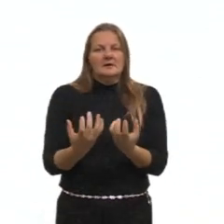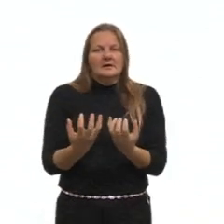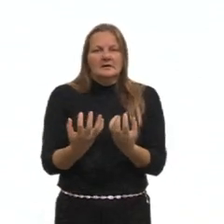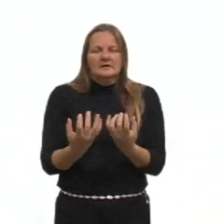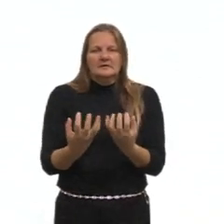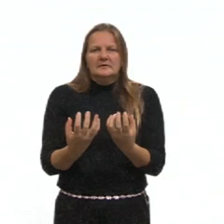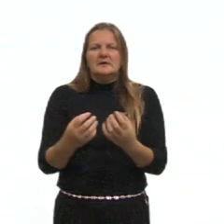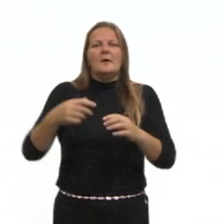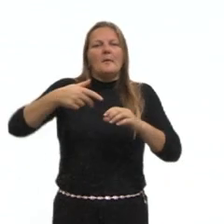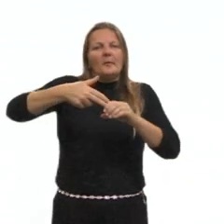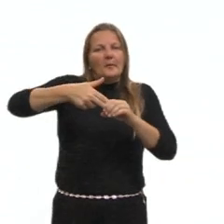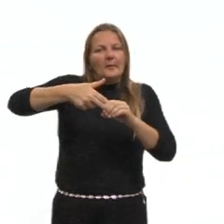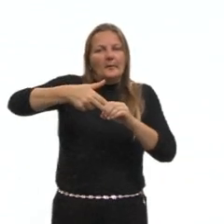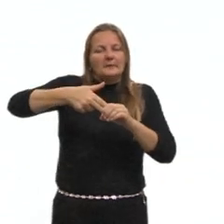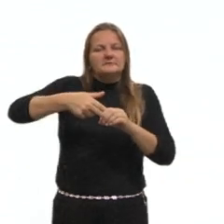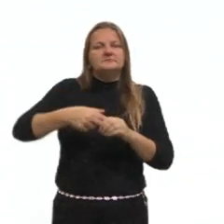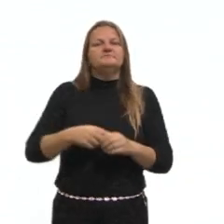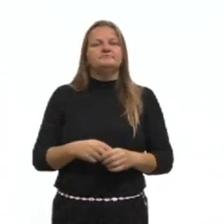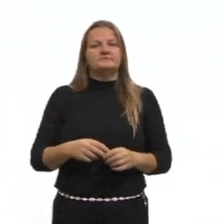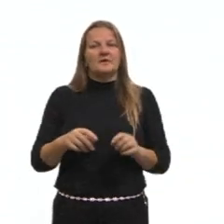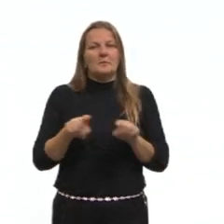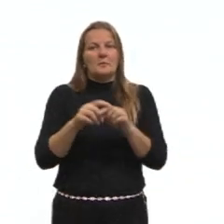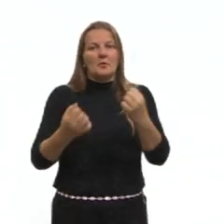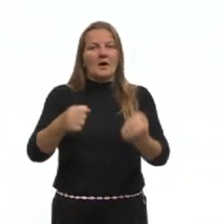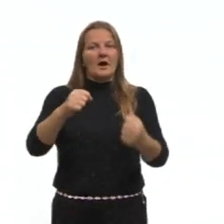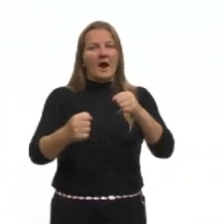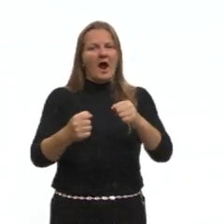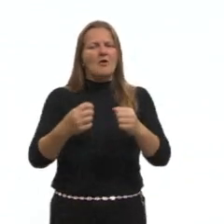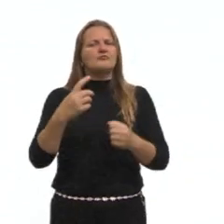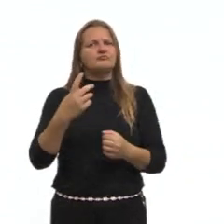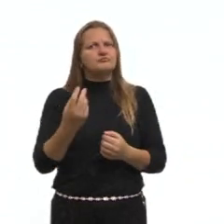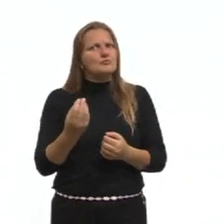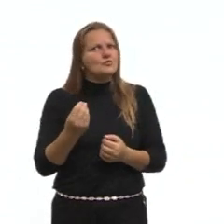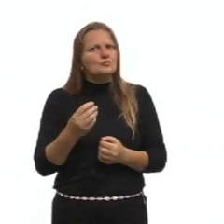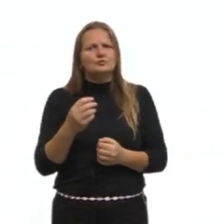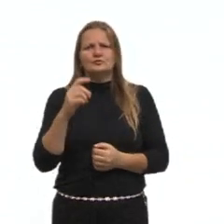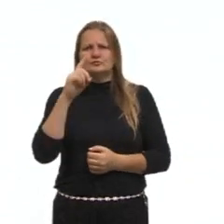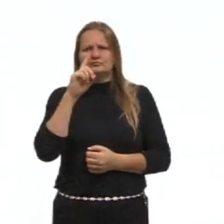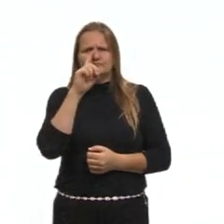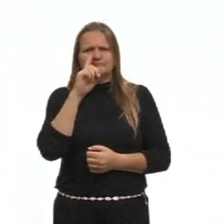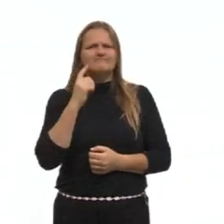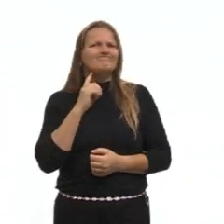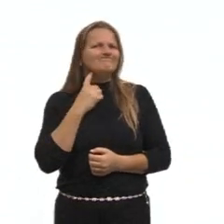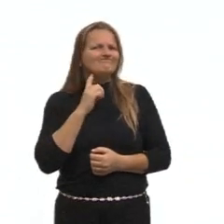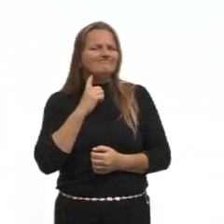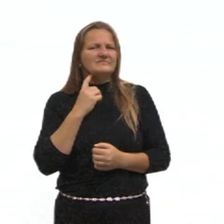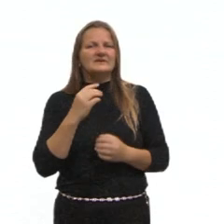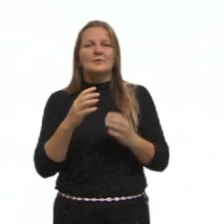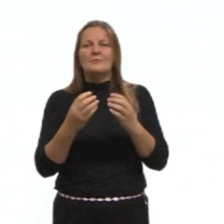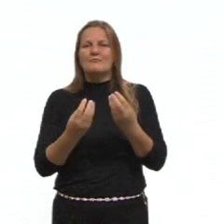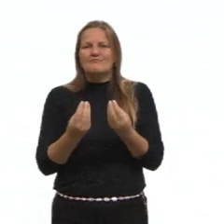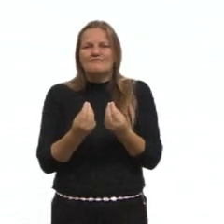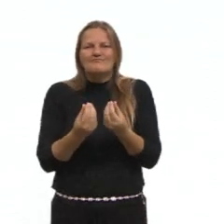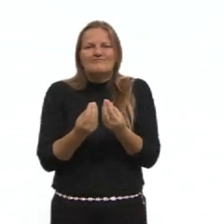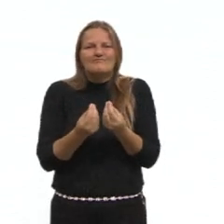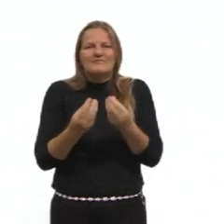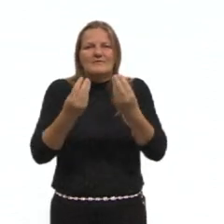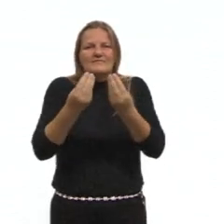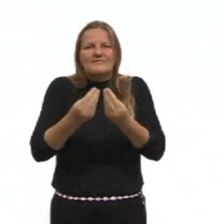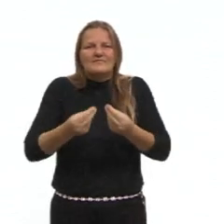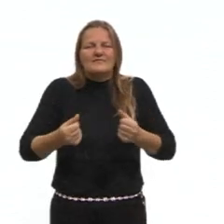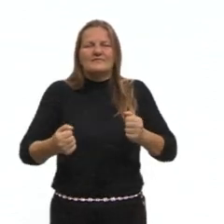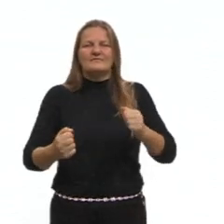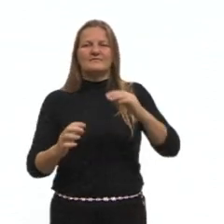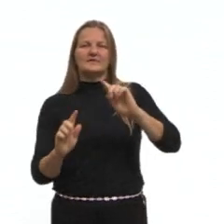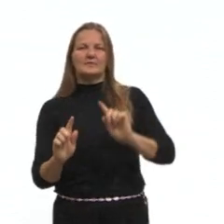fósseis né que a questão dos combustíveis de veículos então acaba prejudicando toda a questão do efeito estufa aquecimento